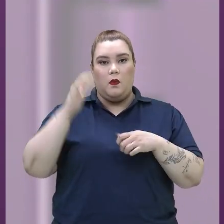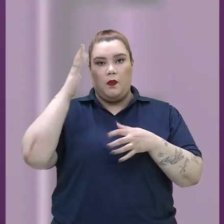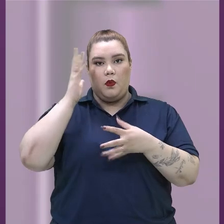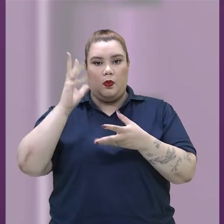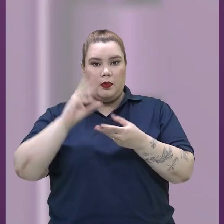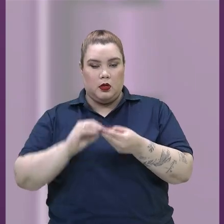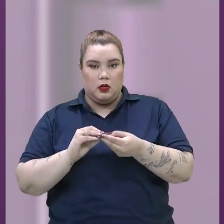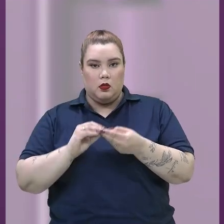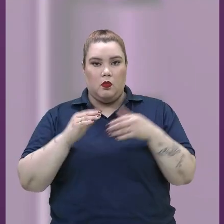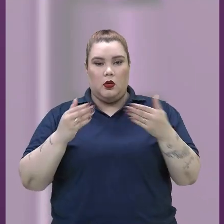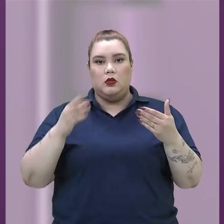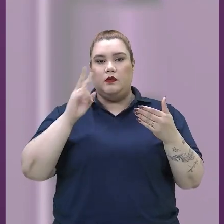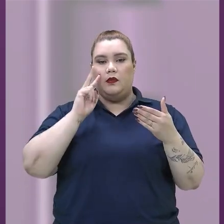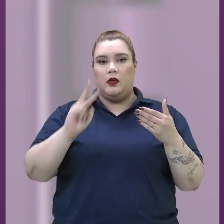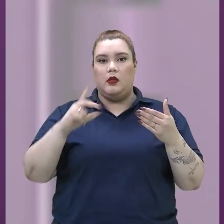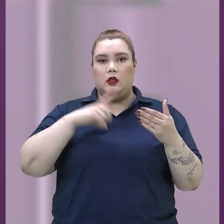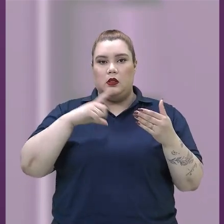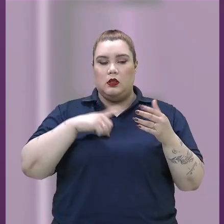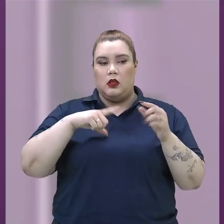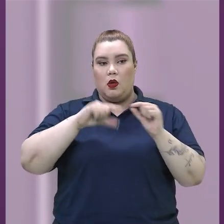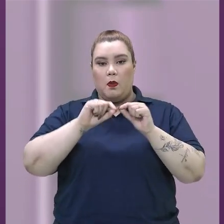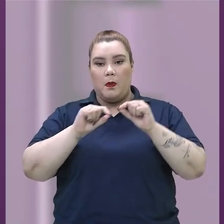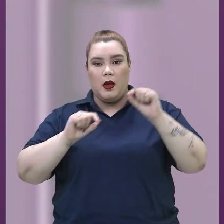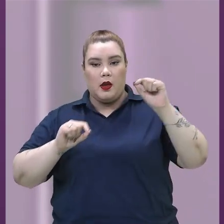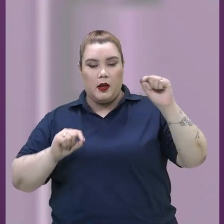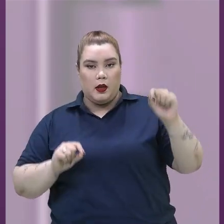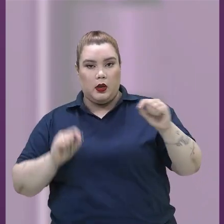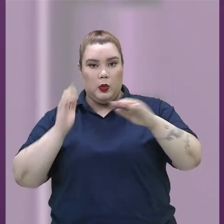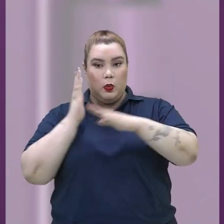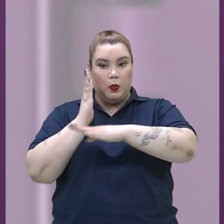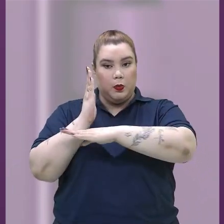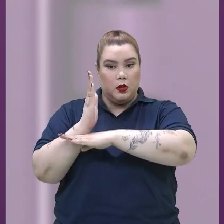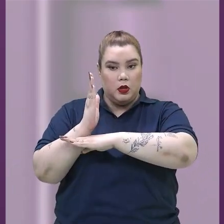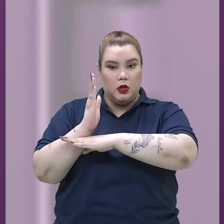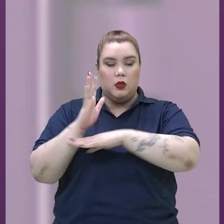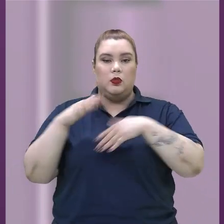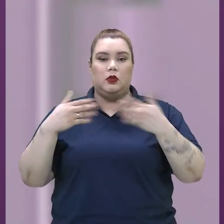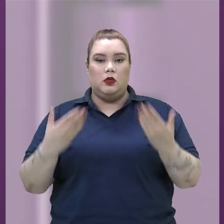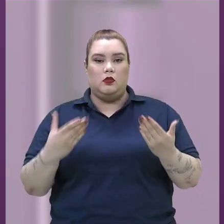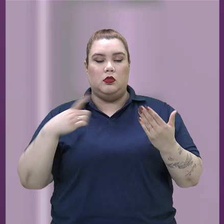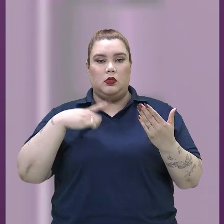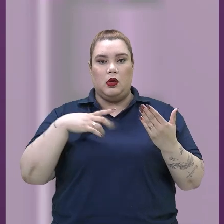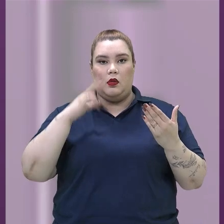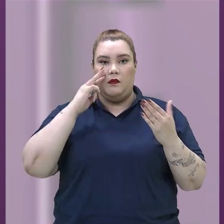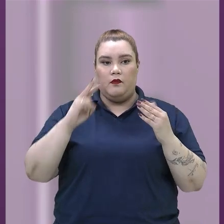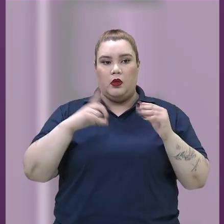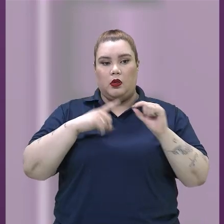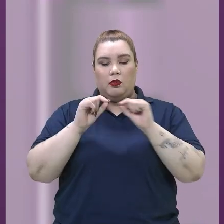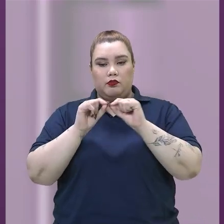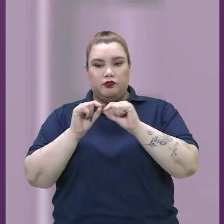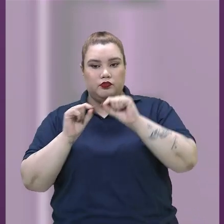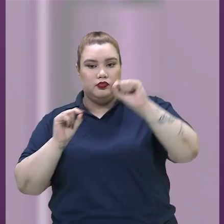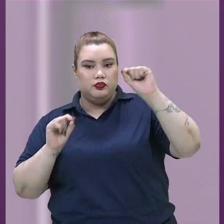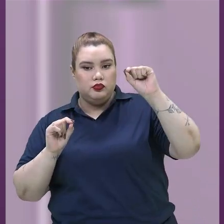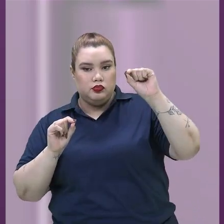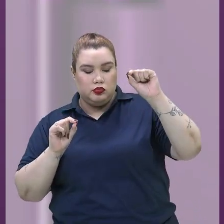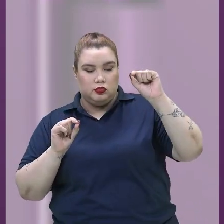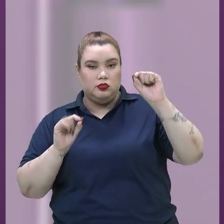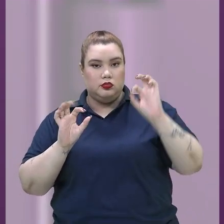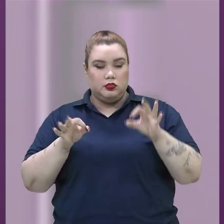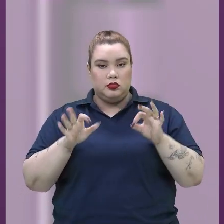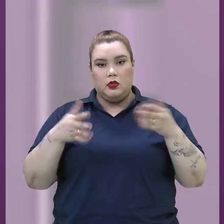plano cartesiano, a gente vê, então, a inclinação dessa reta, e aí essas informações passam a